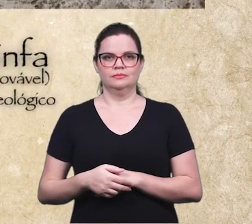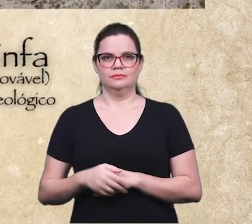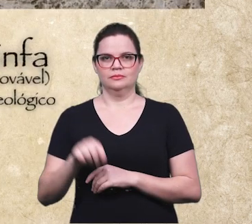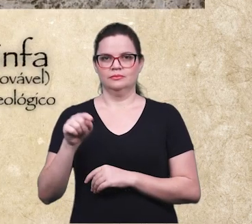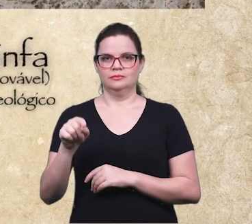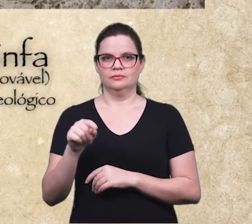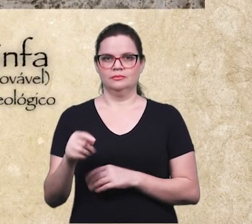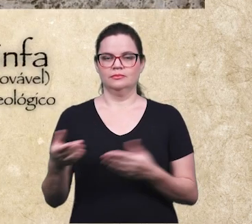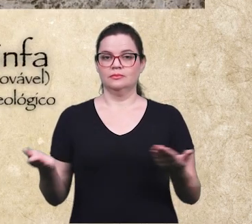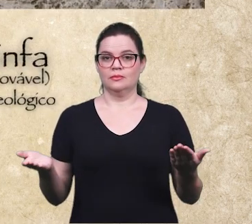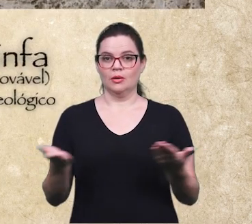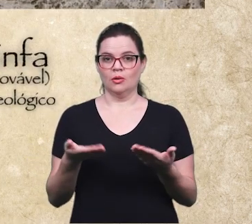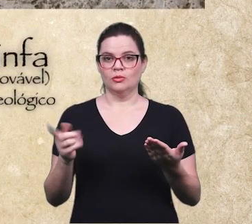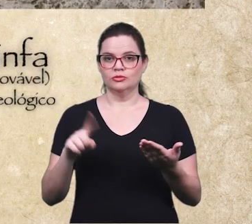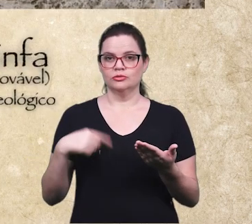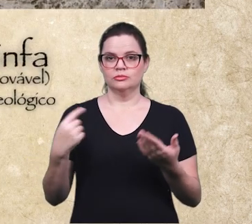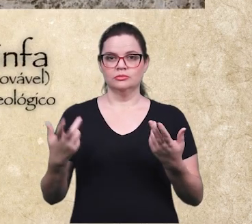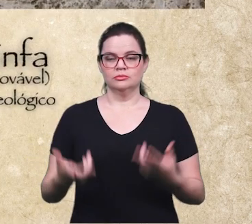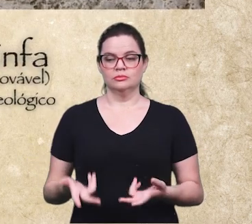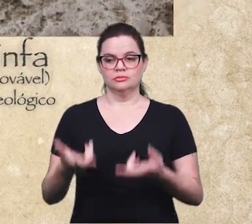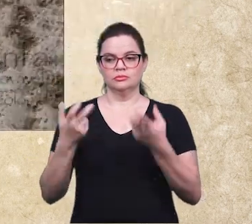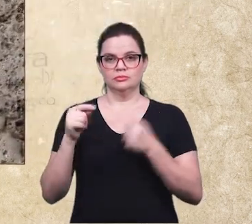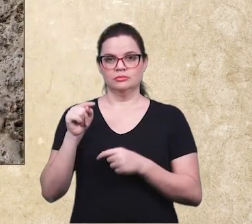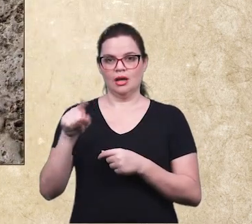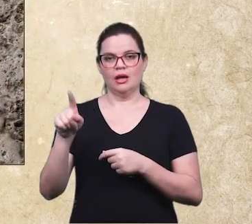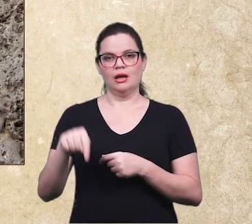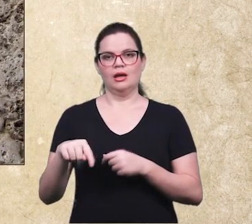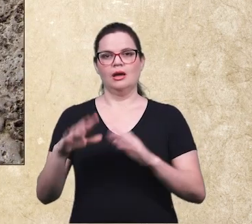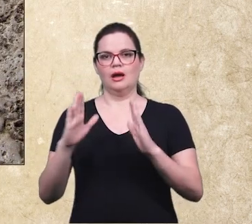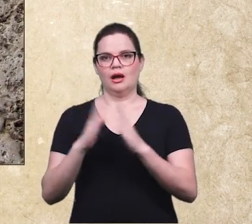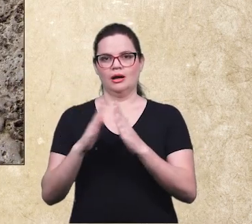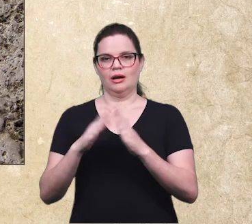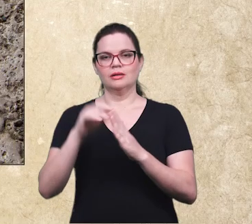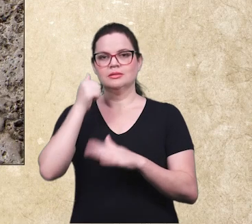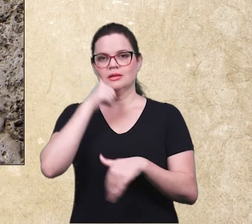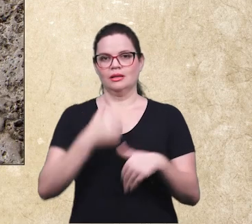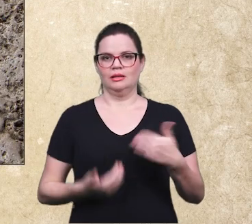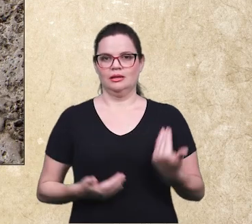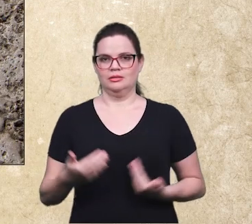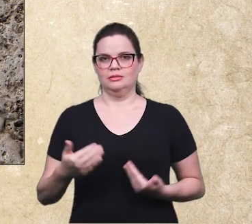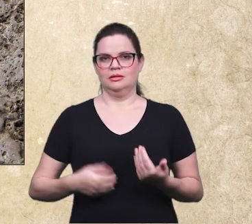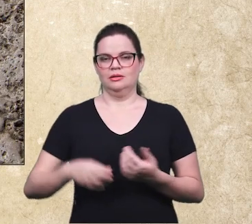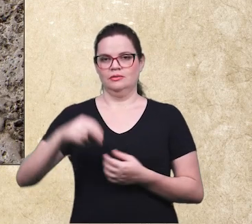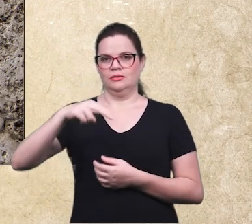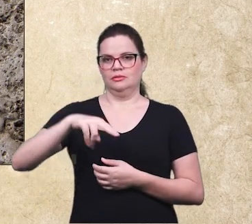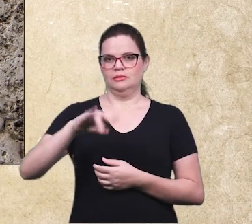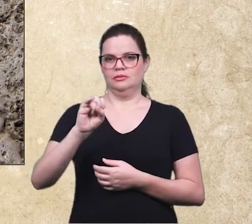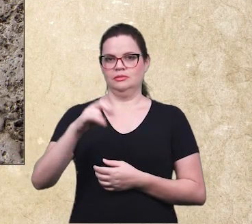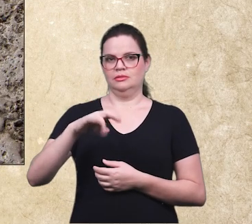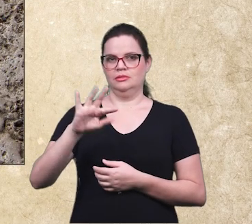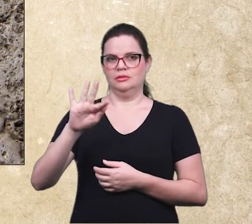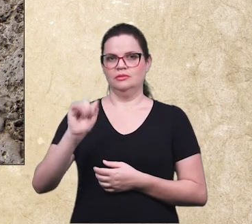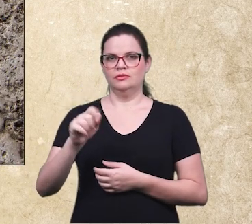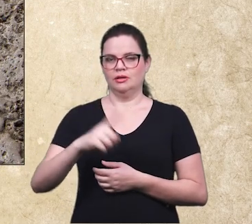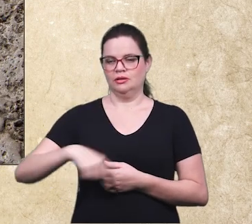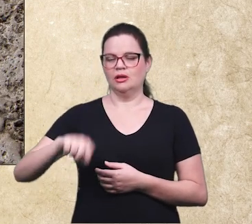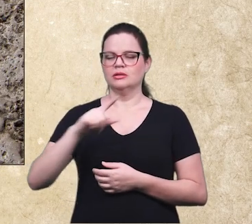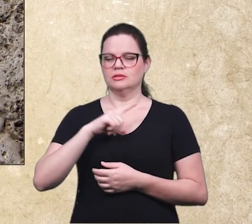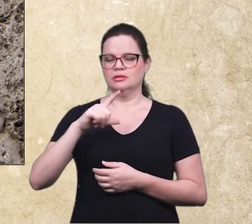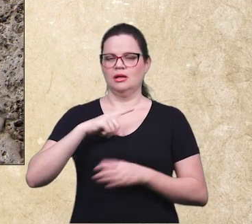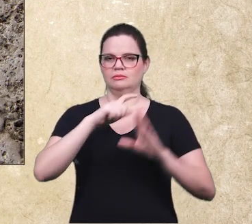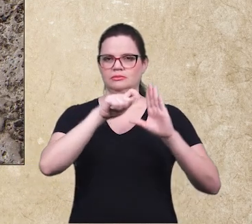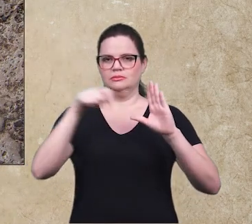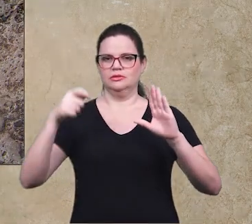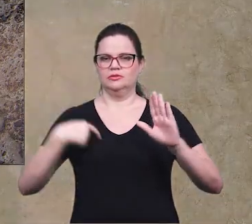quase evidenciado que ali era a casa dessa serva. Nós temos as imagens e vamos mostrar